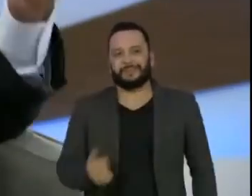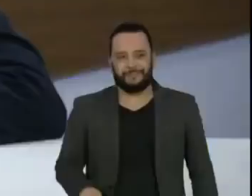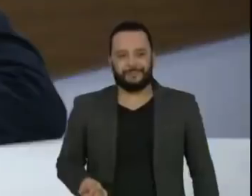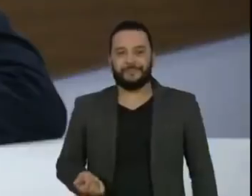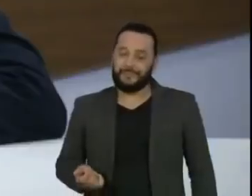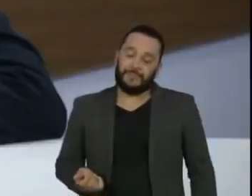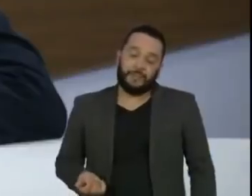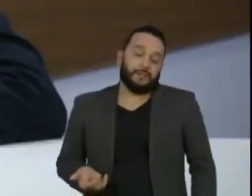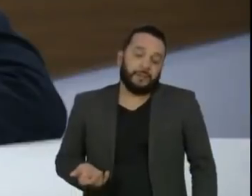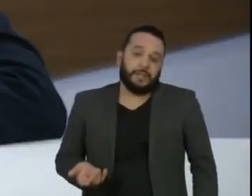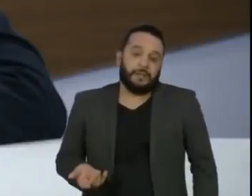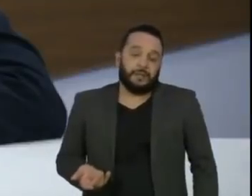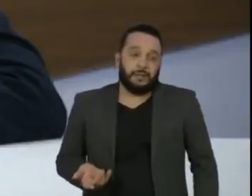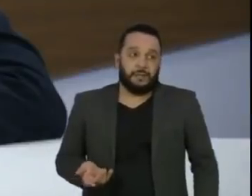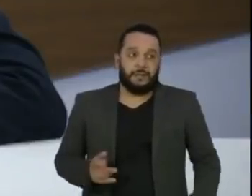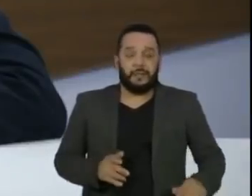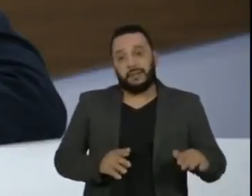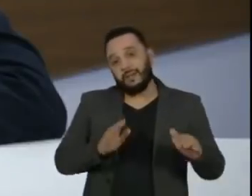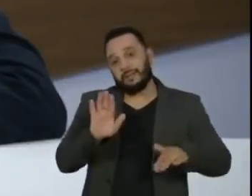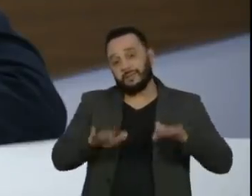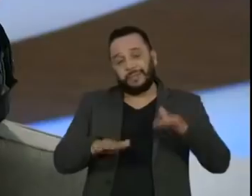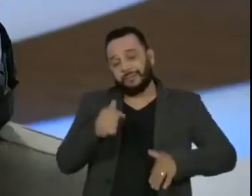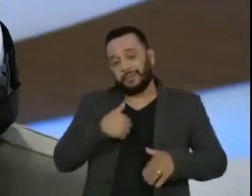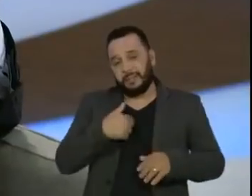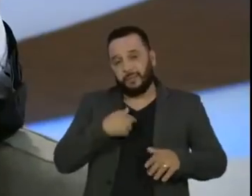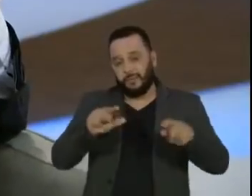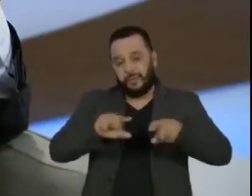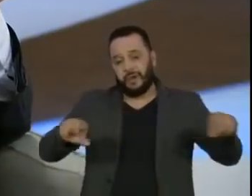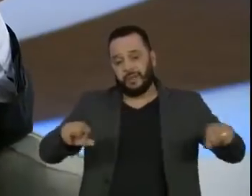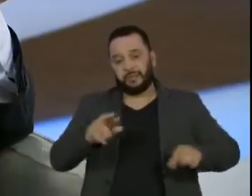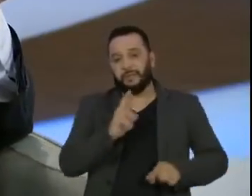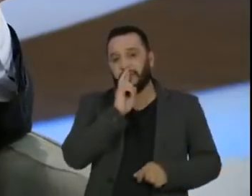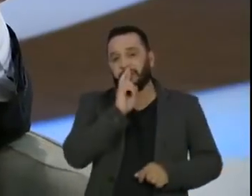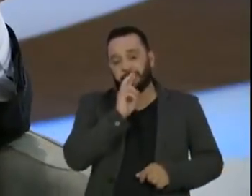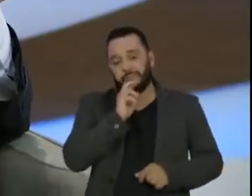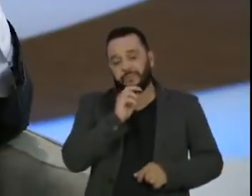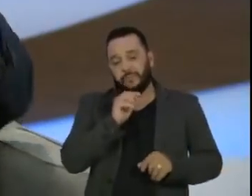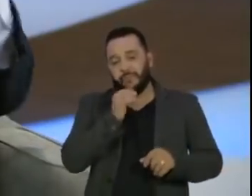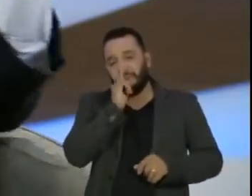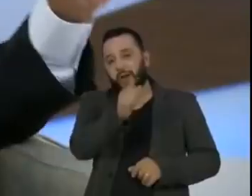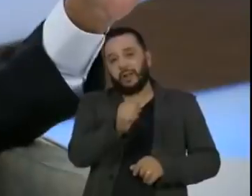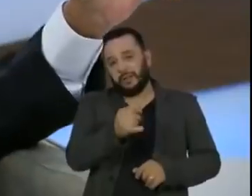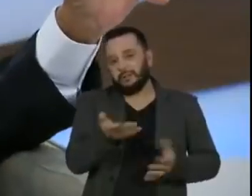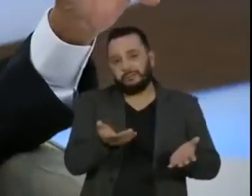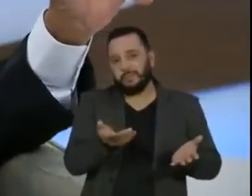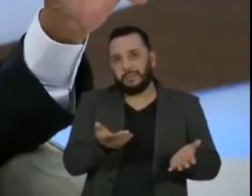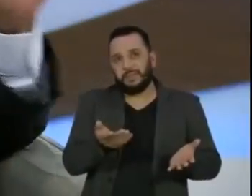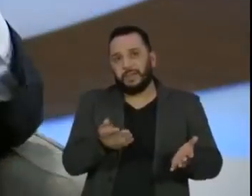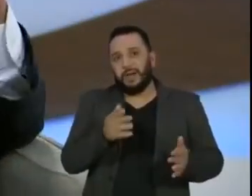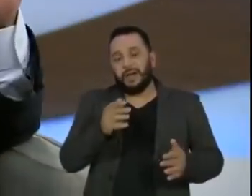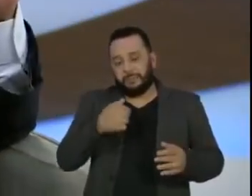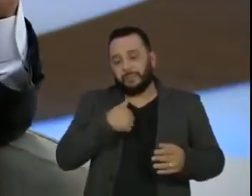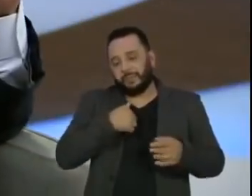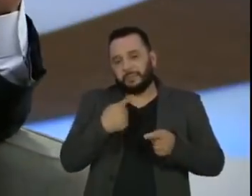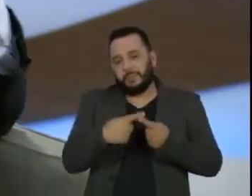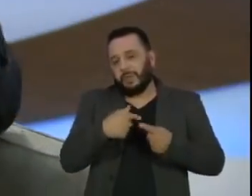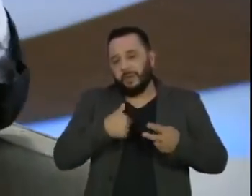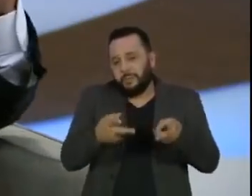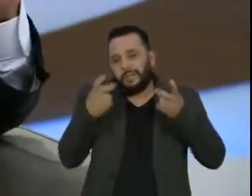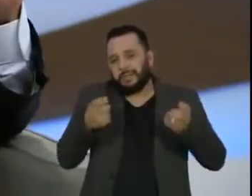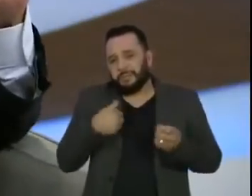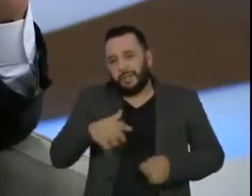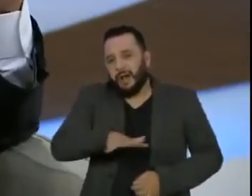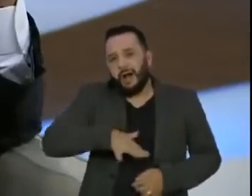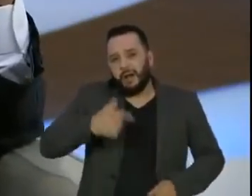uma e para esse conjunto de evidências que às vezes você percebe as pessoas não percebe é jogo